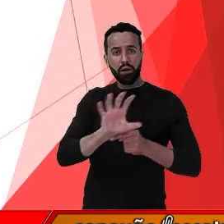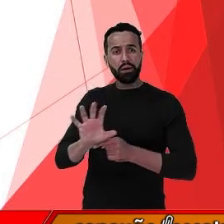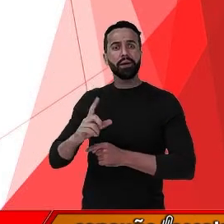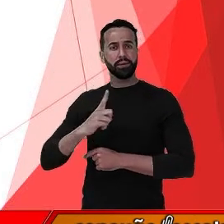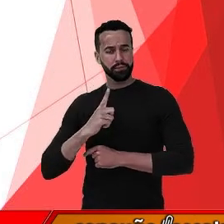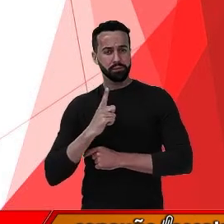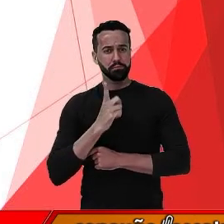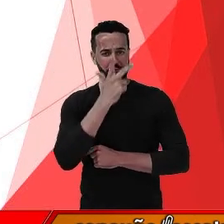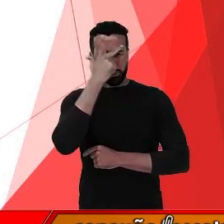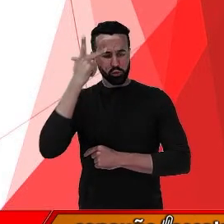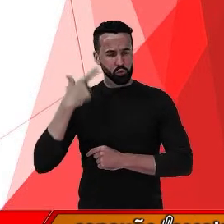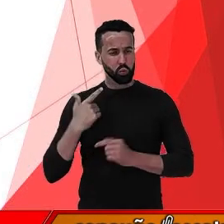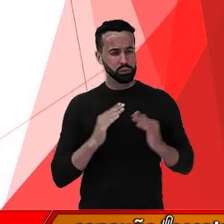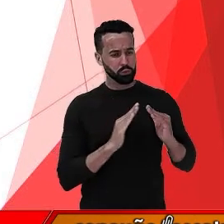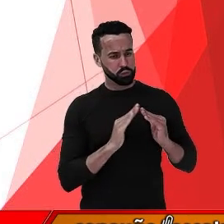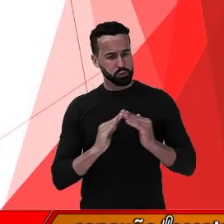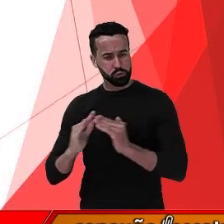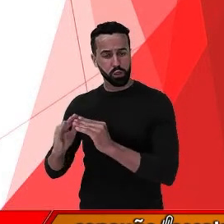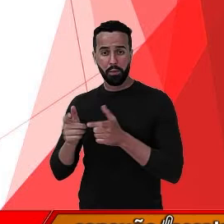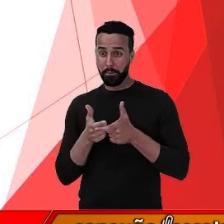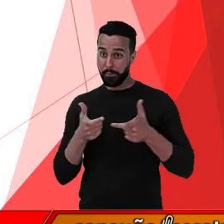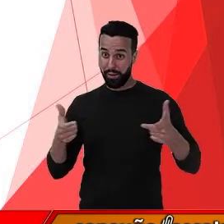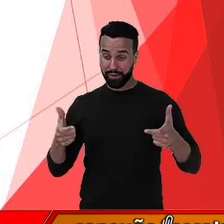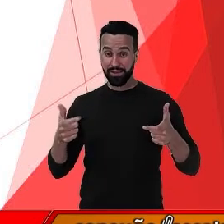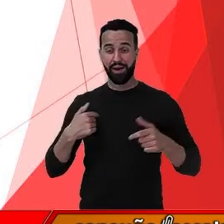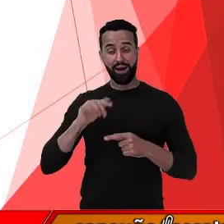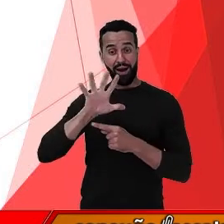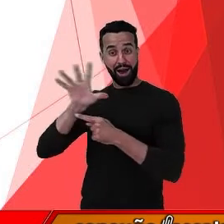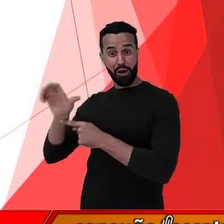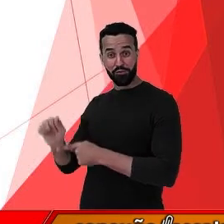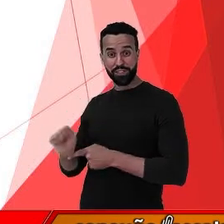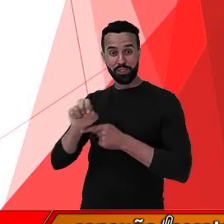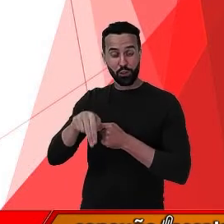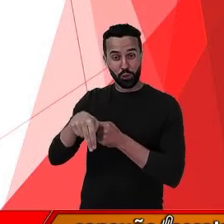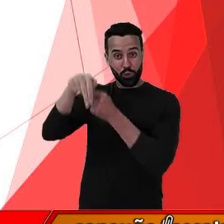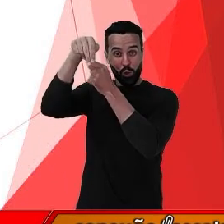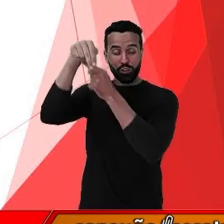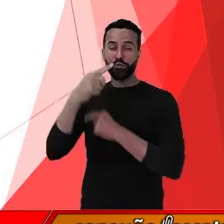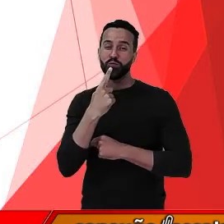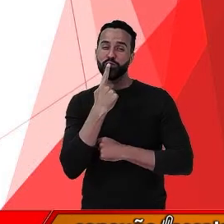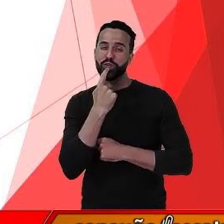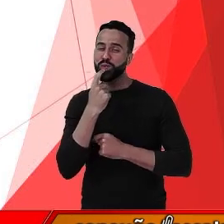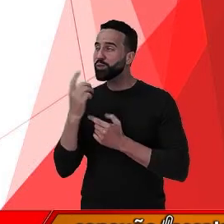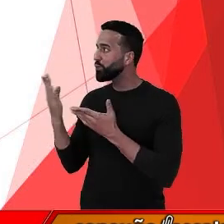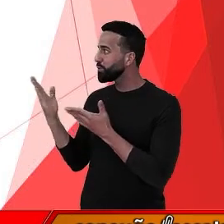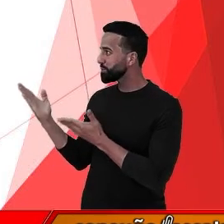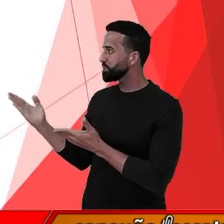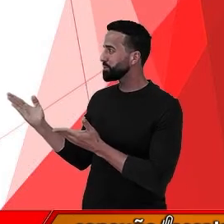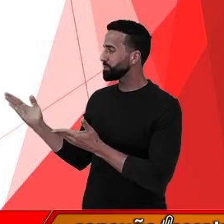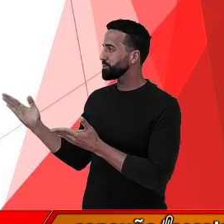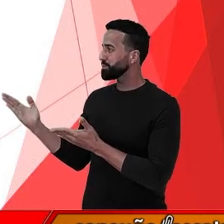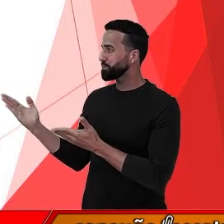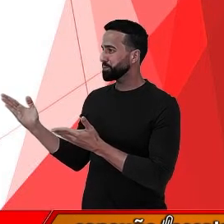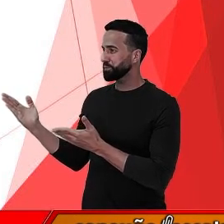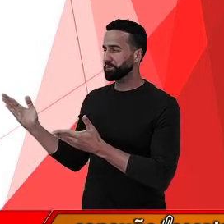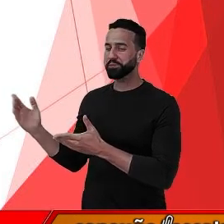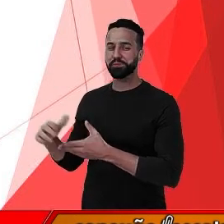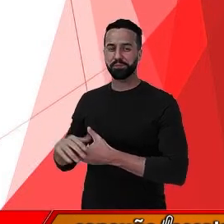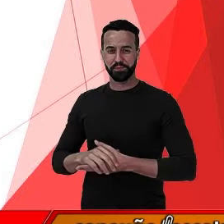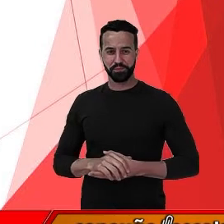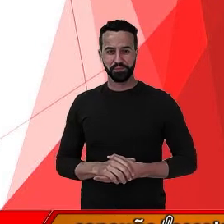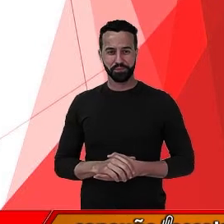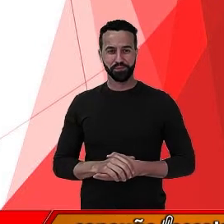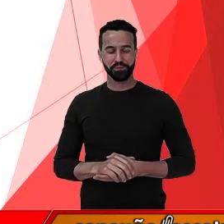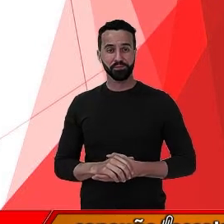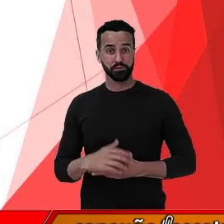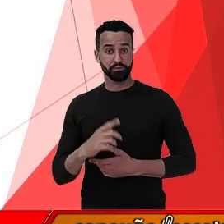concentração demográfica, como aqui no norte da África, onde a luzinha vermelha está passando. Outras regiões, como a gente pode ver